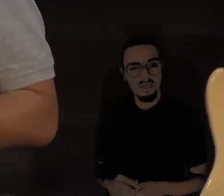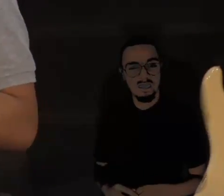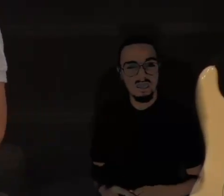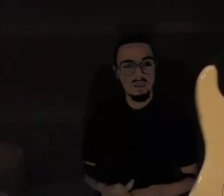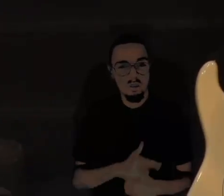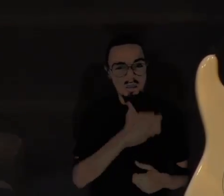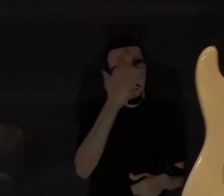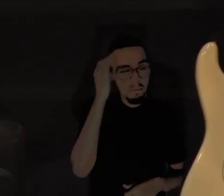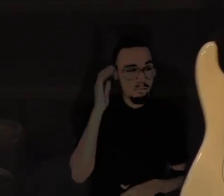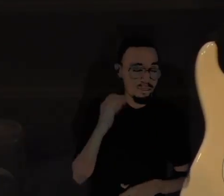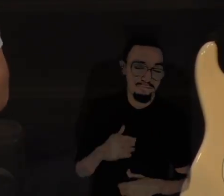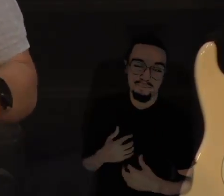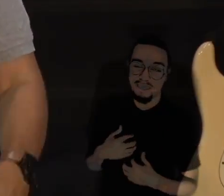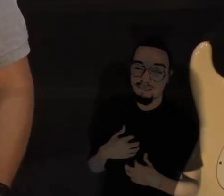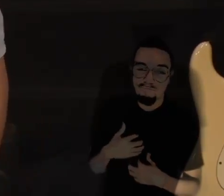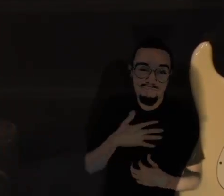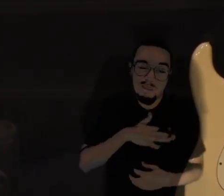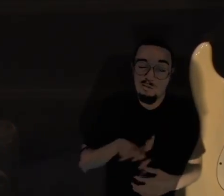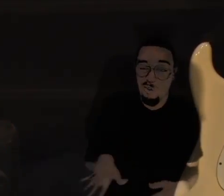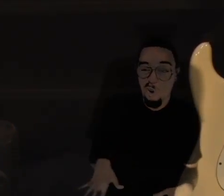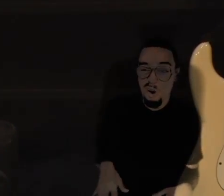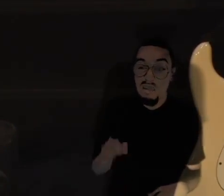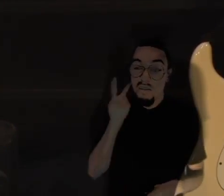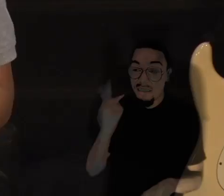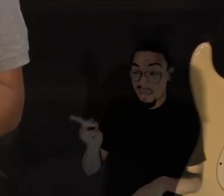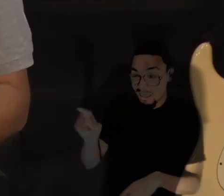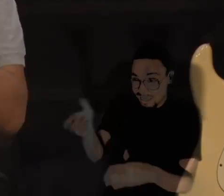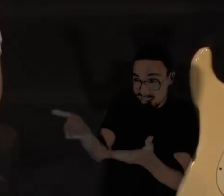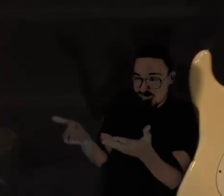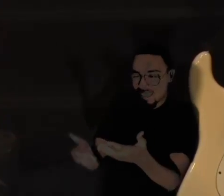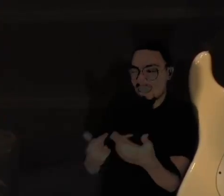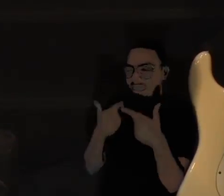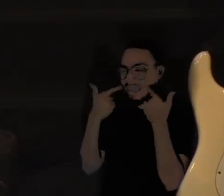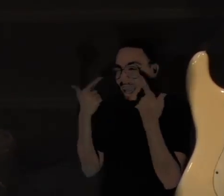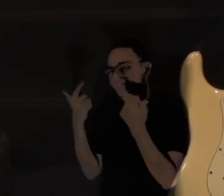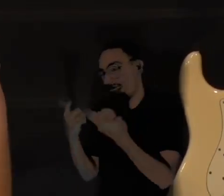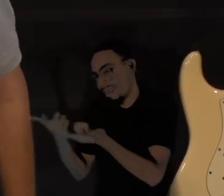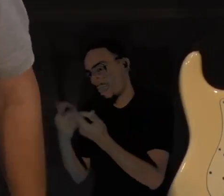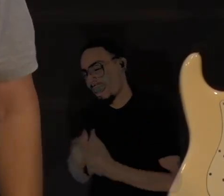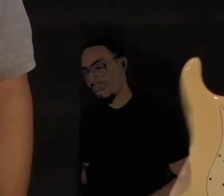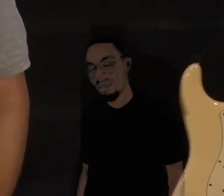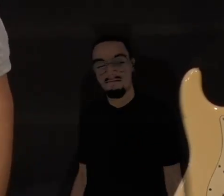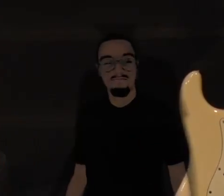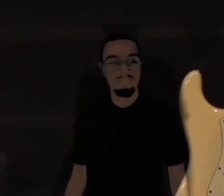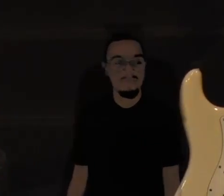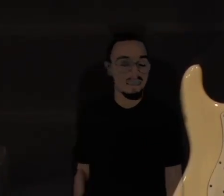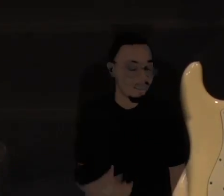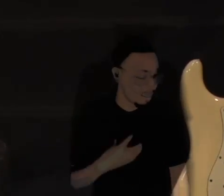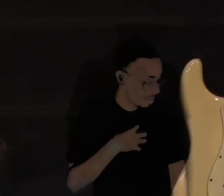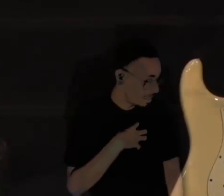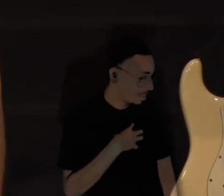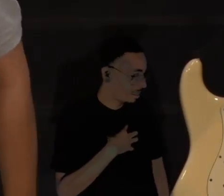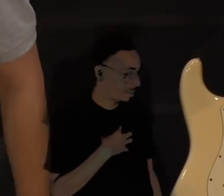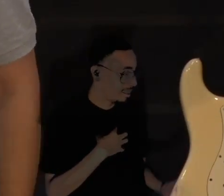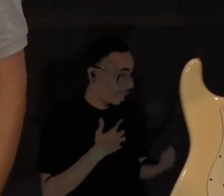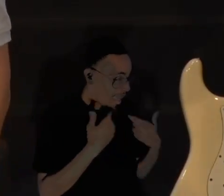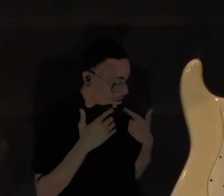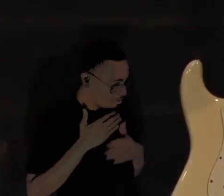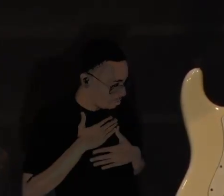despercebido, sabe? Mas é aquela pessoa que fala, eu não sou o eleito dos homens, mas eu carrego uma